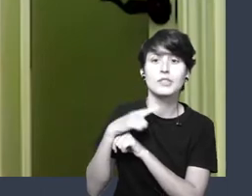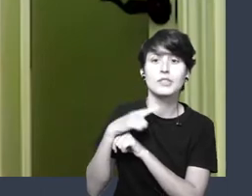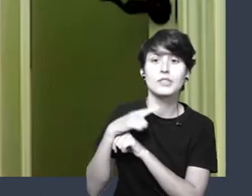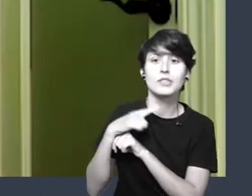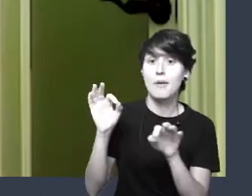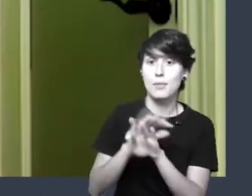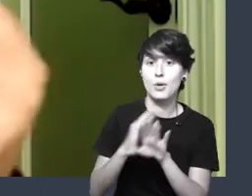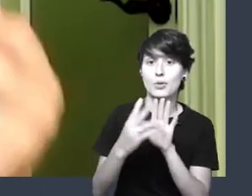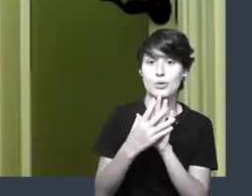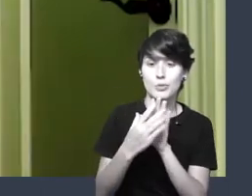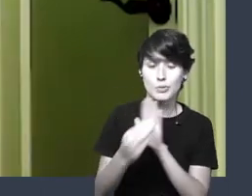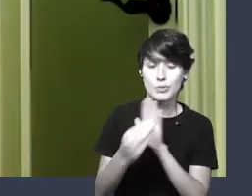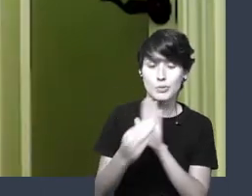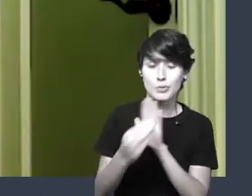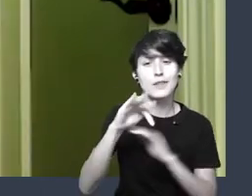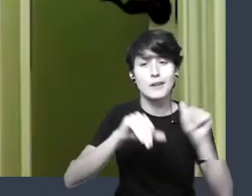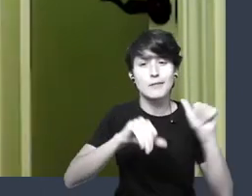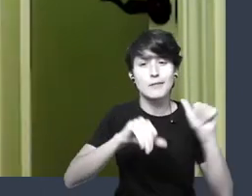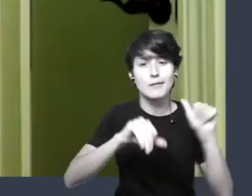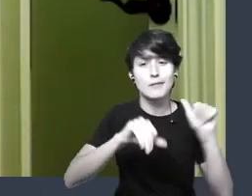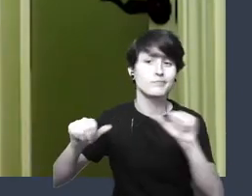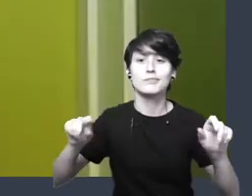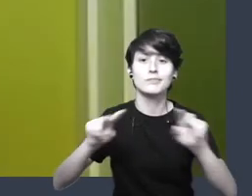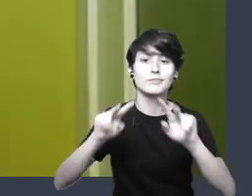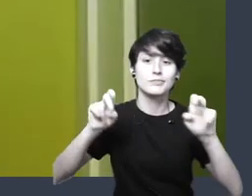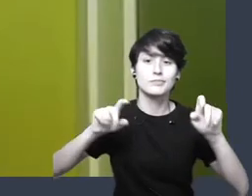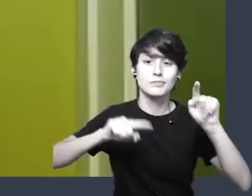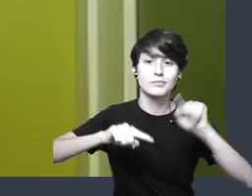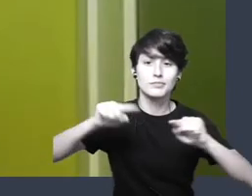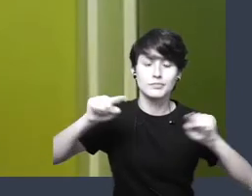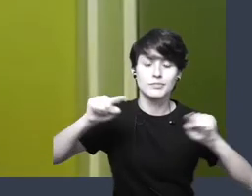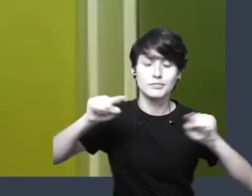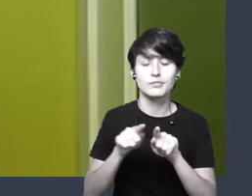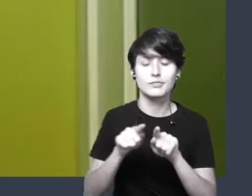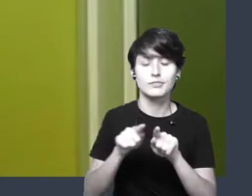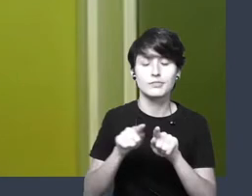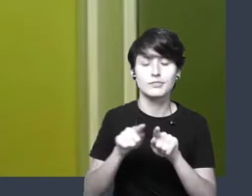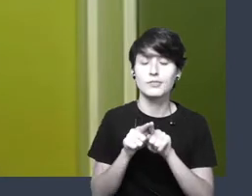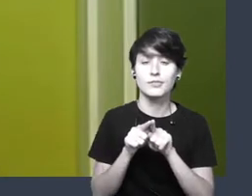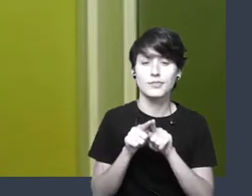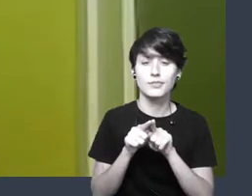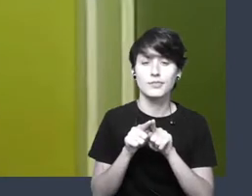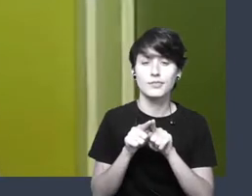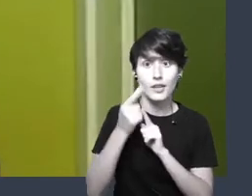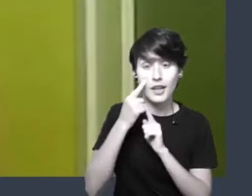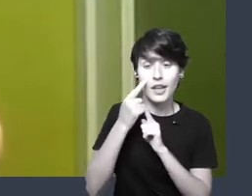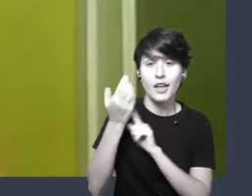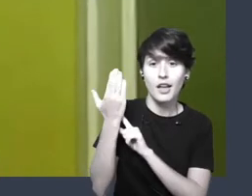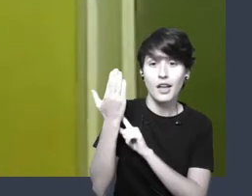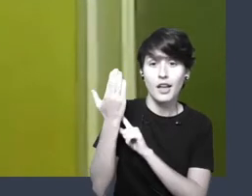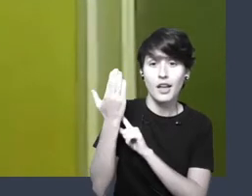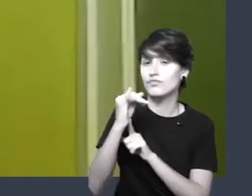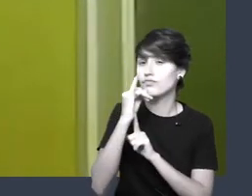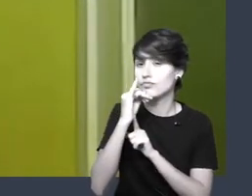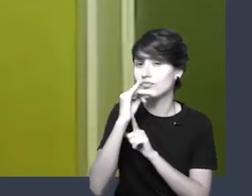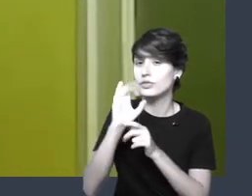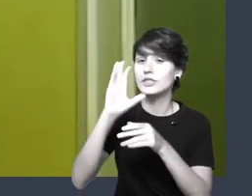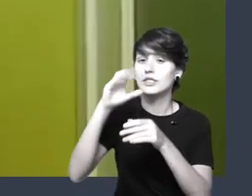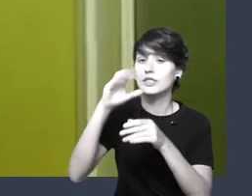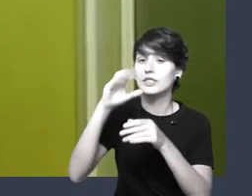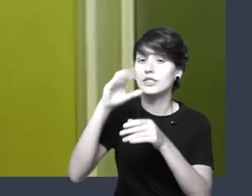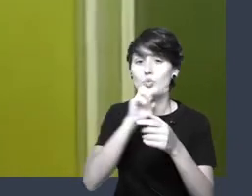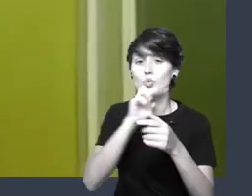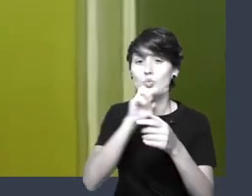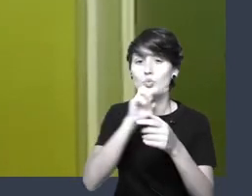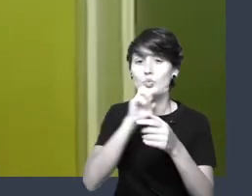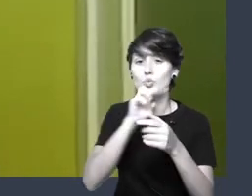esses vieses em relação a essas variáveis. Como eu falei anteriormente, esse exemplo, se você entrar no site, você vai clicando